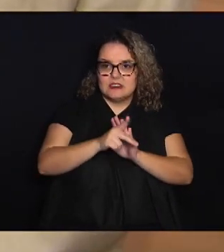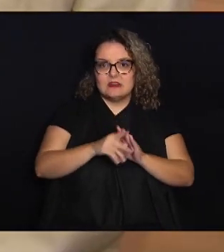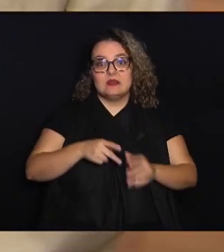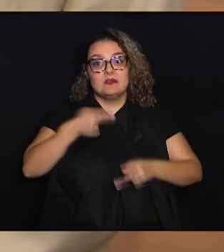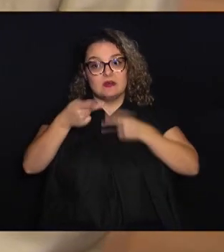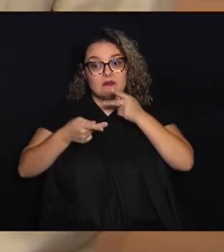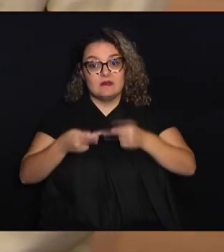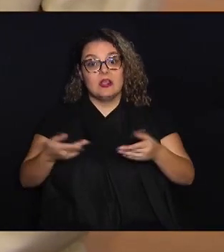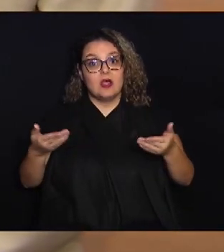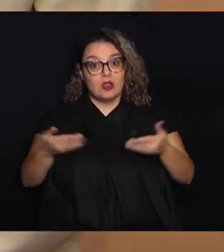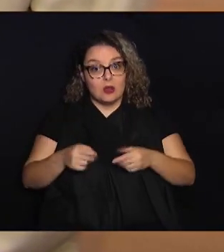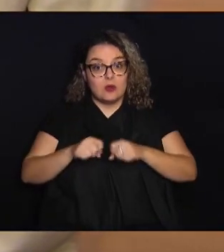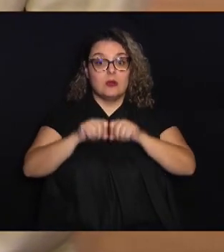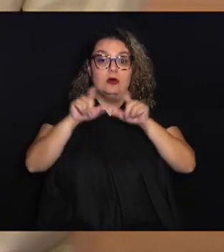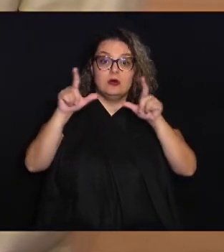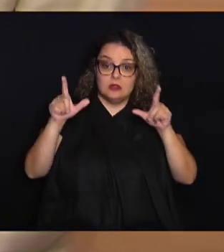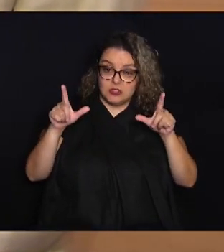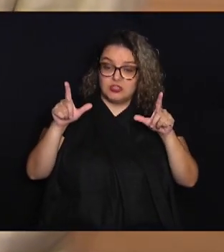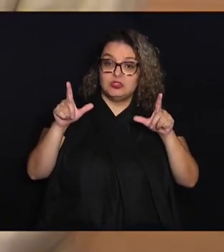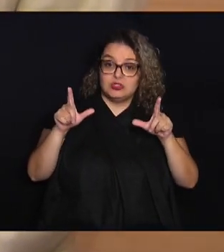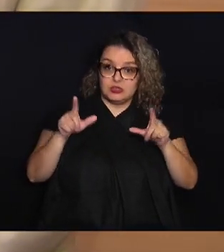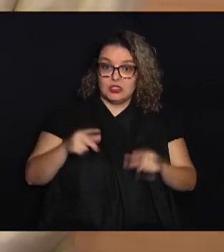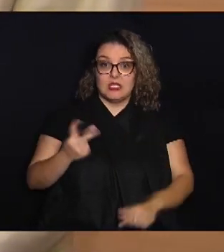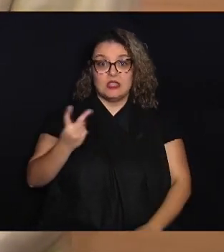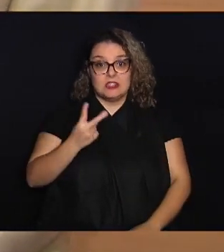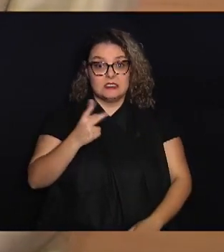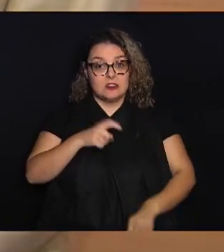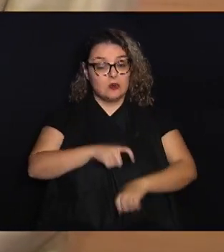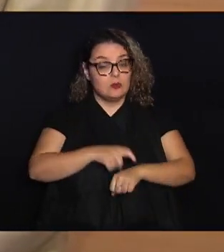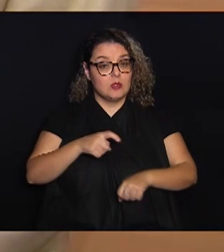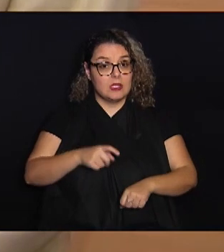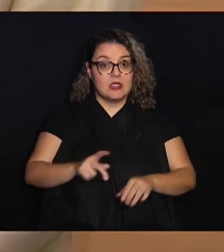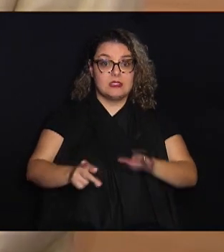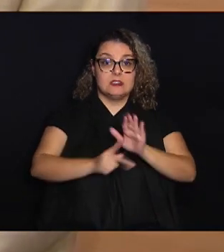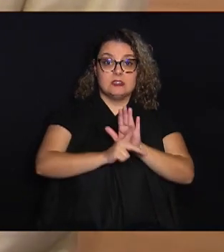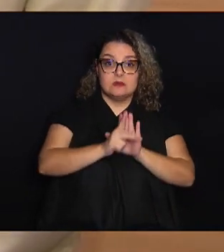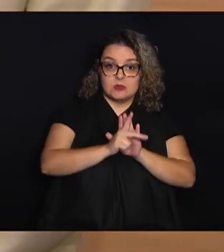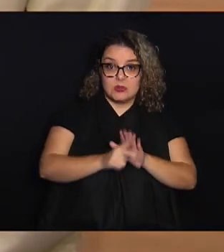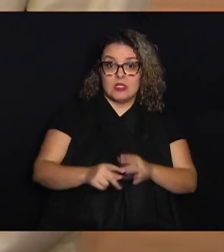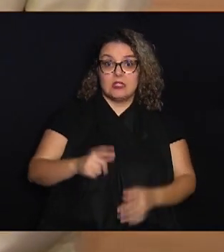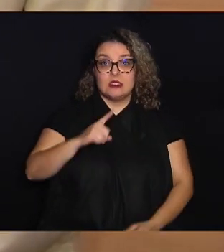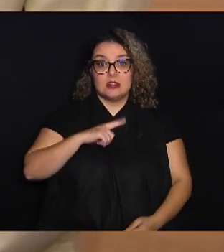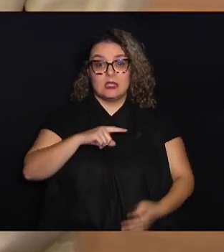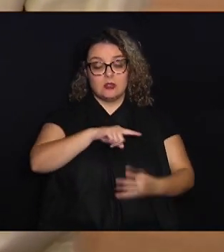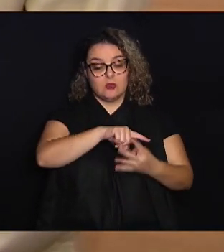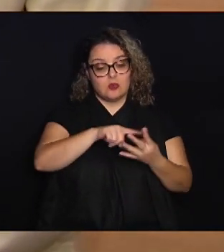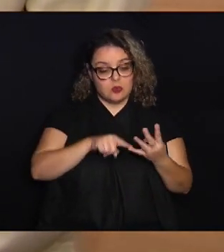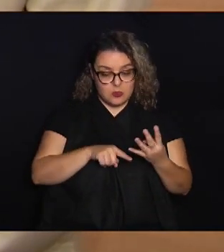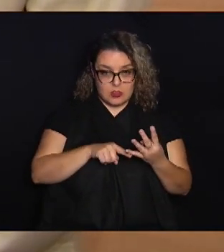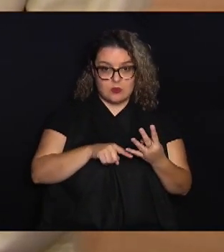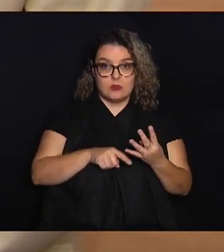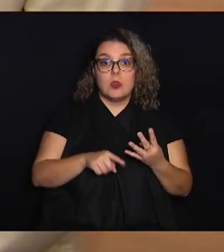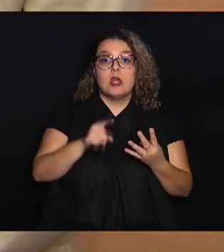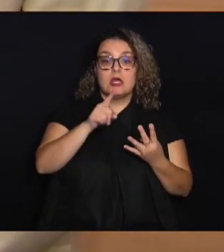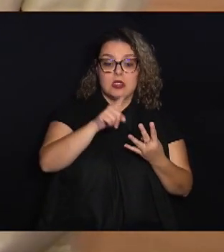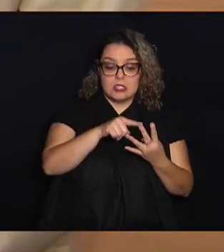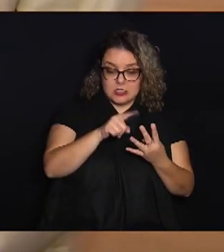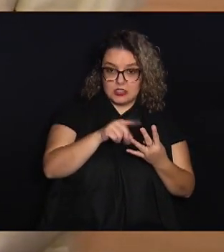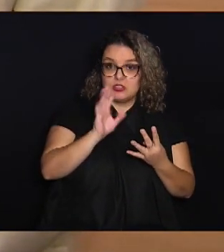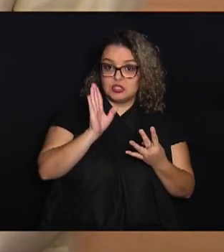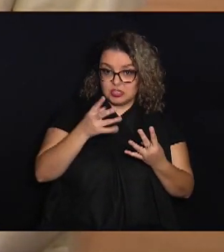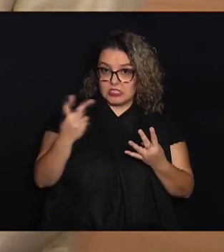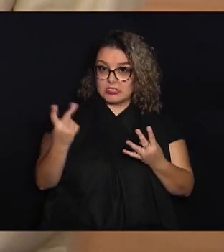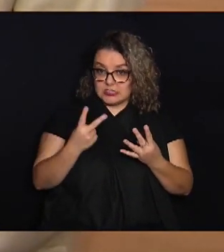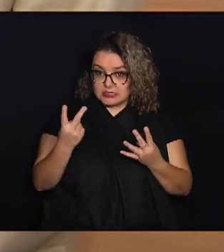aconteceu hoje pela manhã. É a segunda fase. Esse projeto, ele tem 4 fases, está ainda na segunda fase, mas